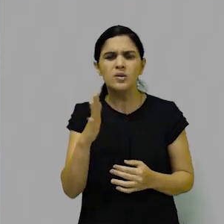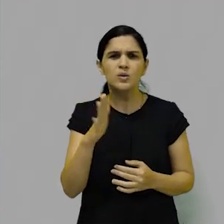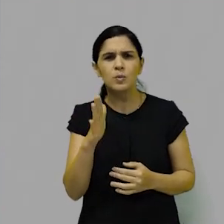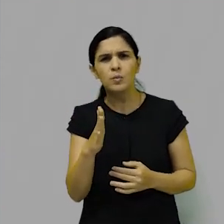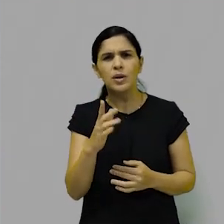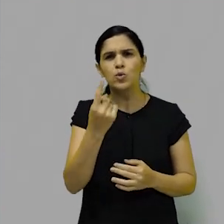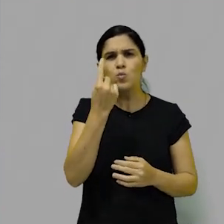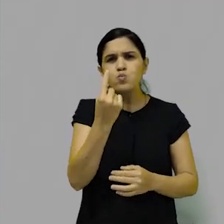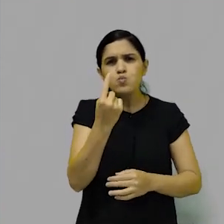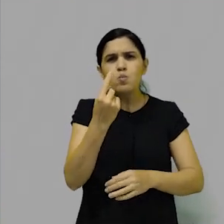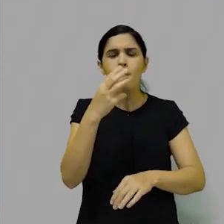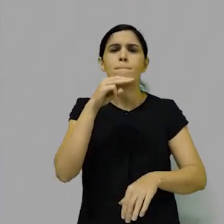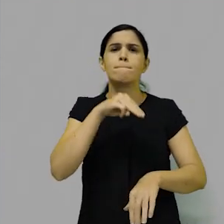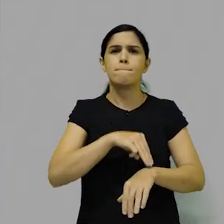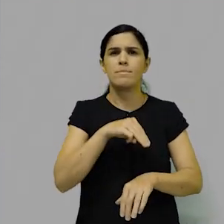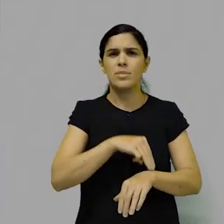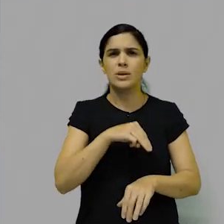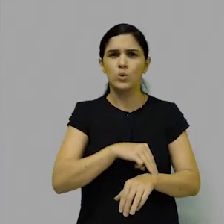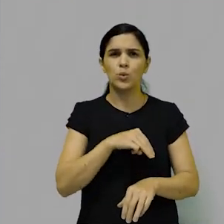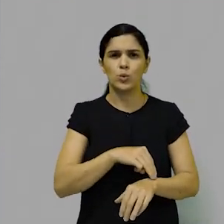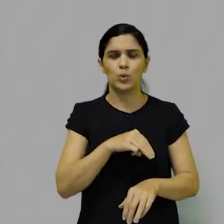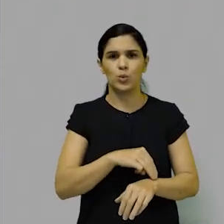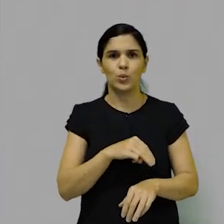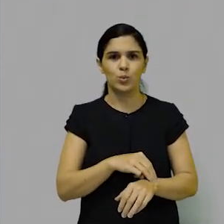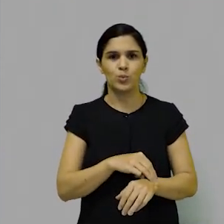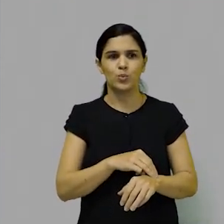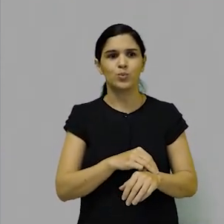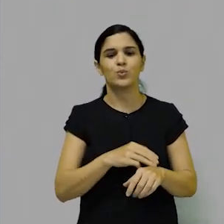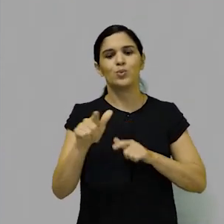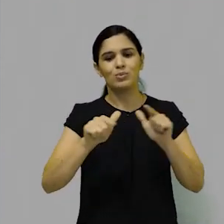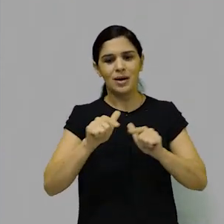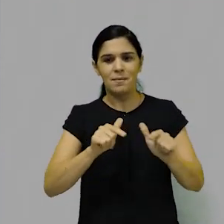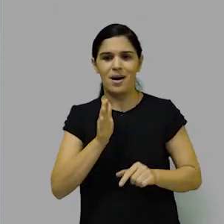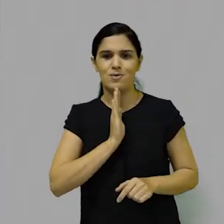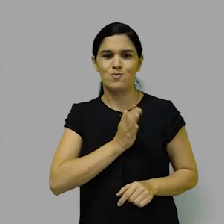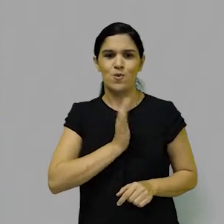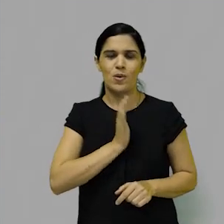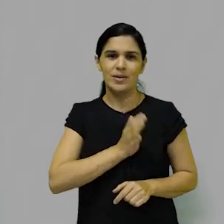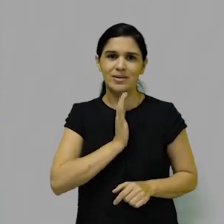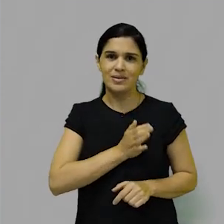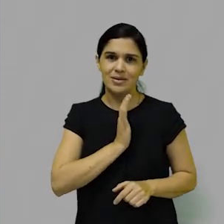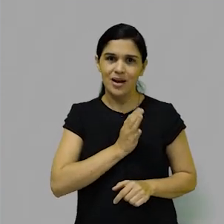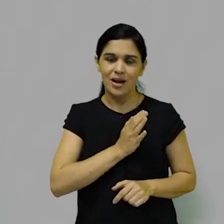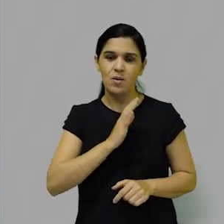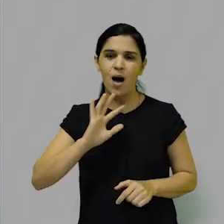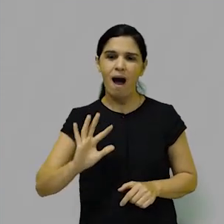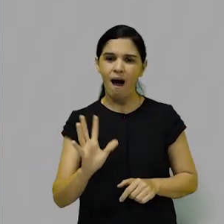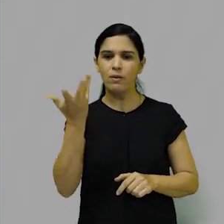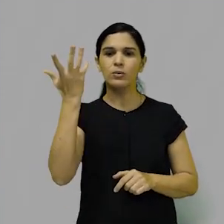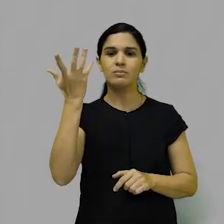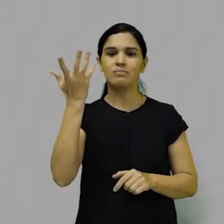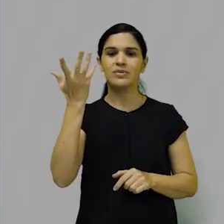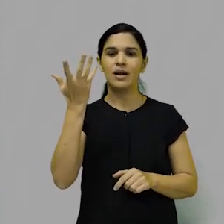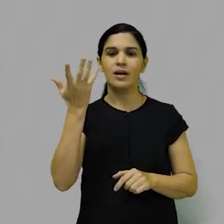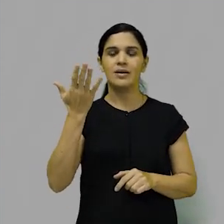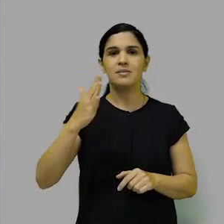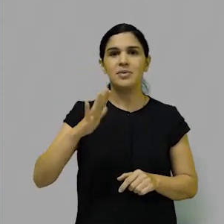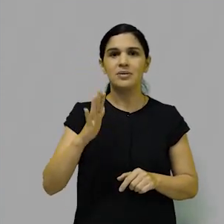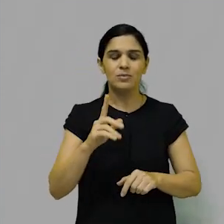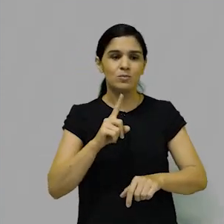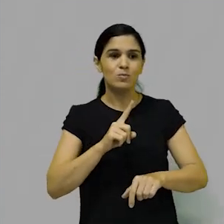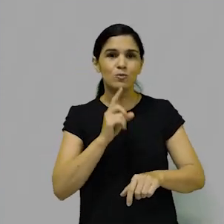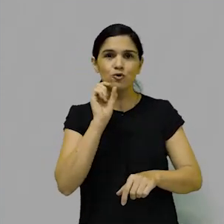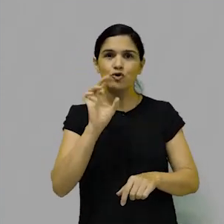certo? Isso é que faz todo esse sistema acontece em apenas, e nós iremos contar apenas o quê?